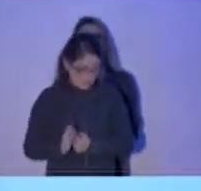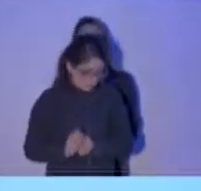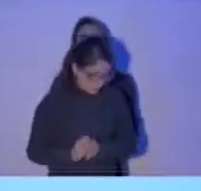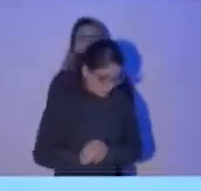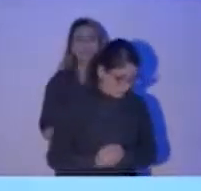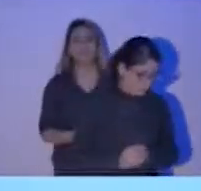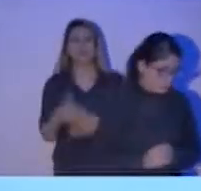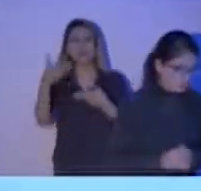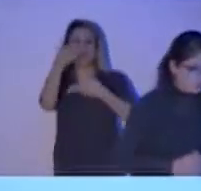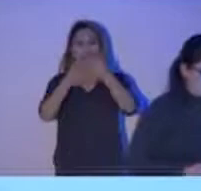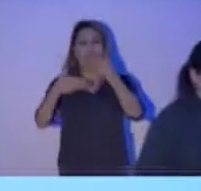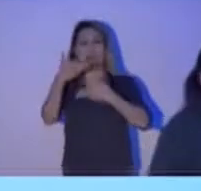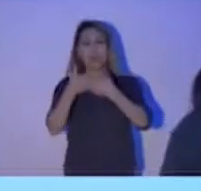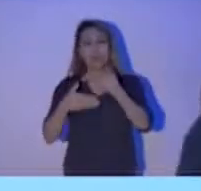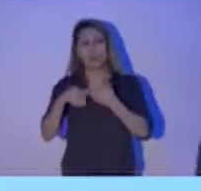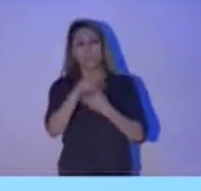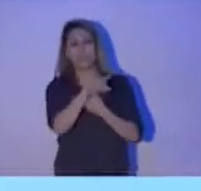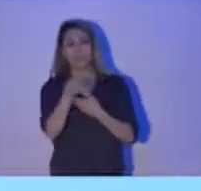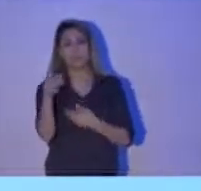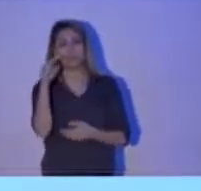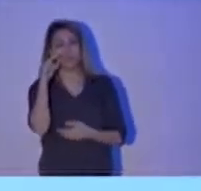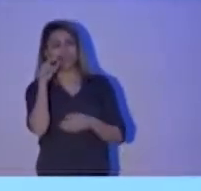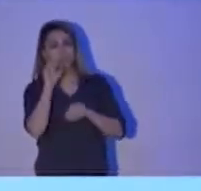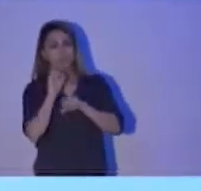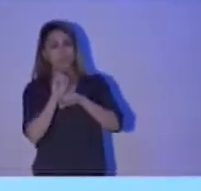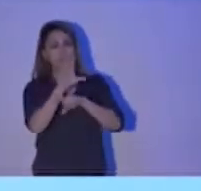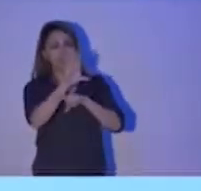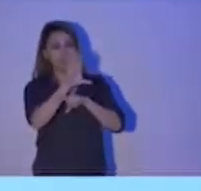slide, não sei se vocês podem soltar para mim.